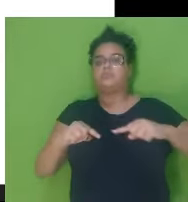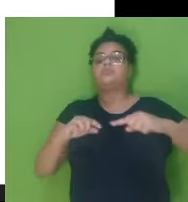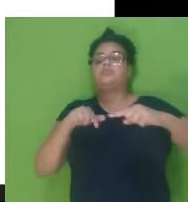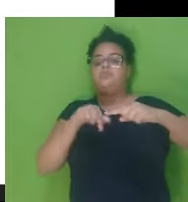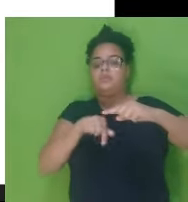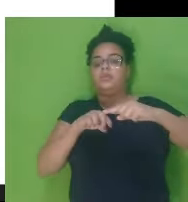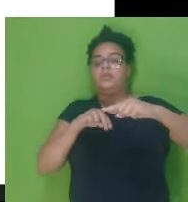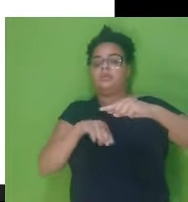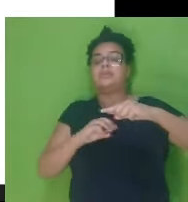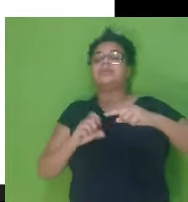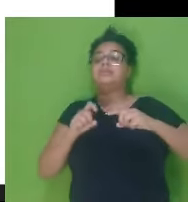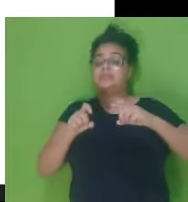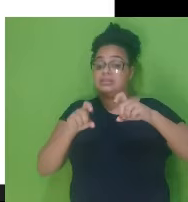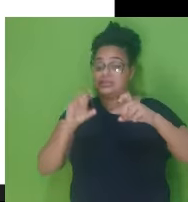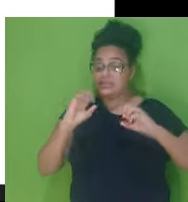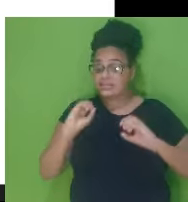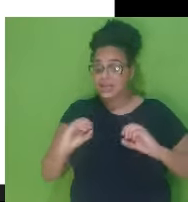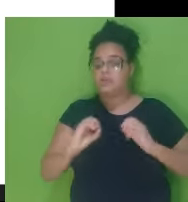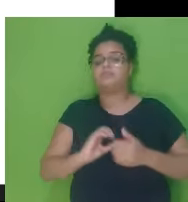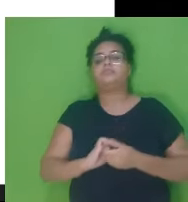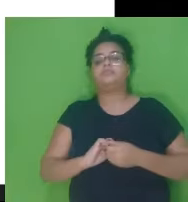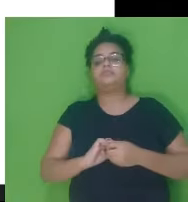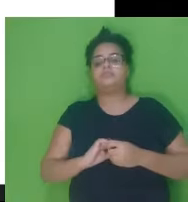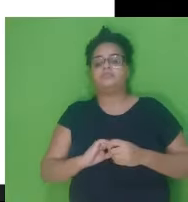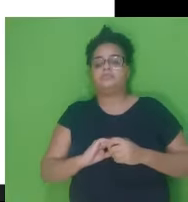denominador tende a 0.